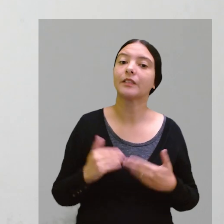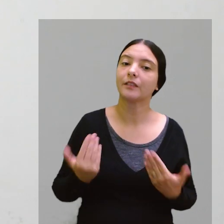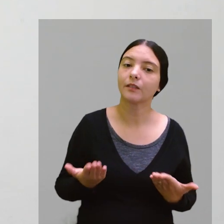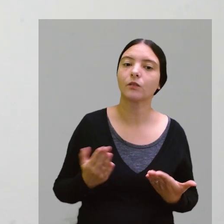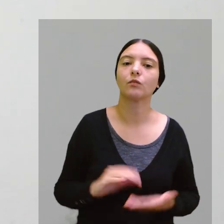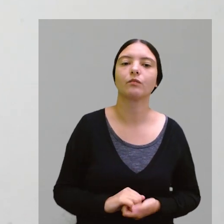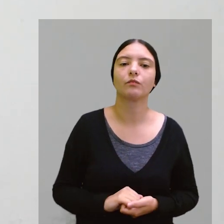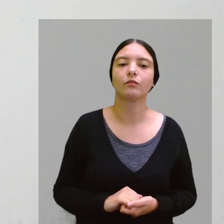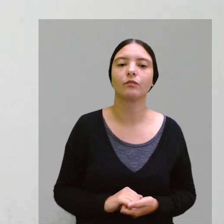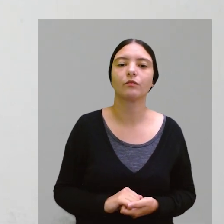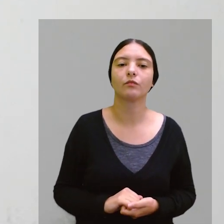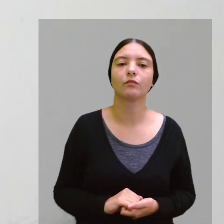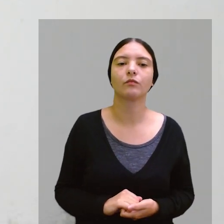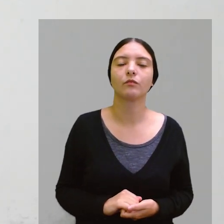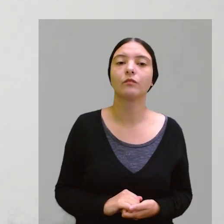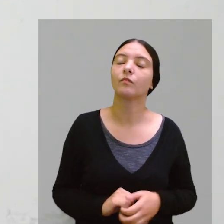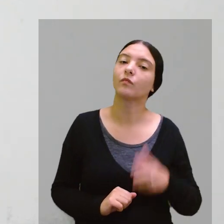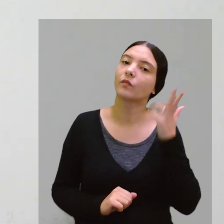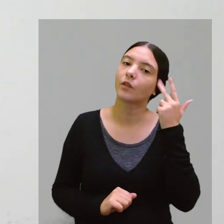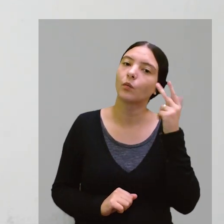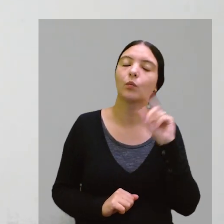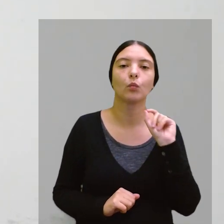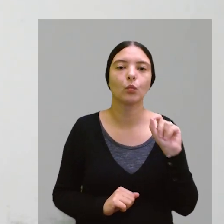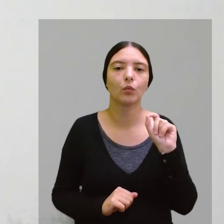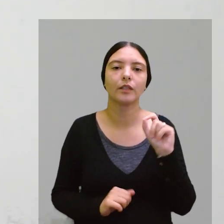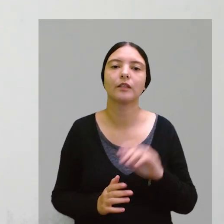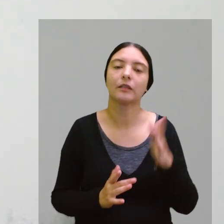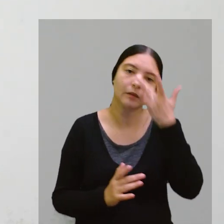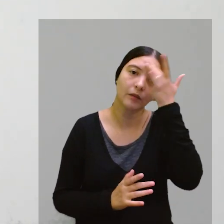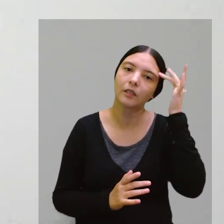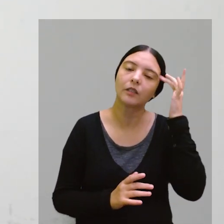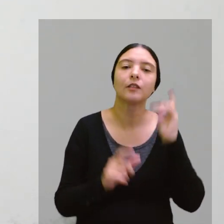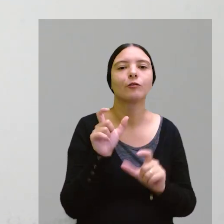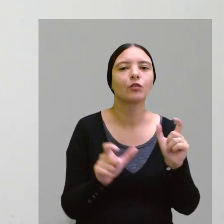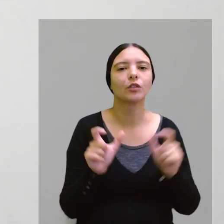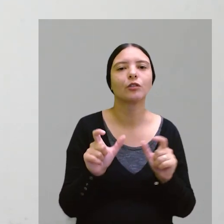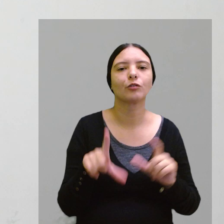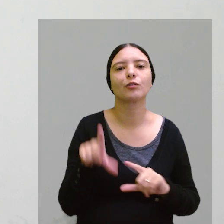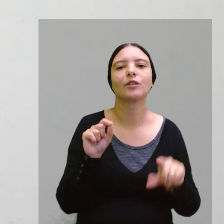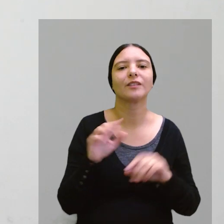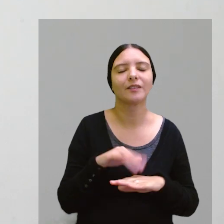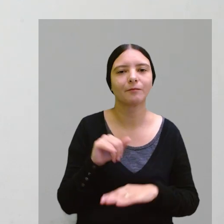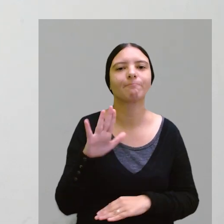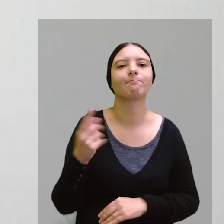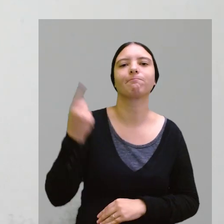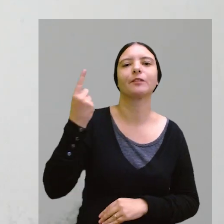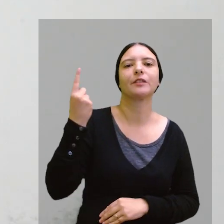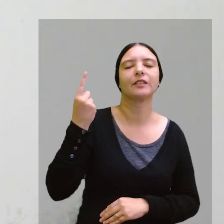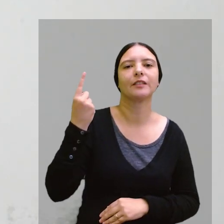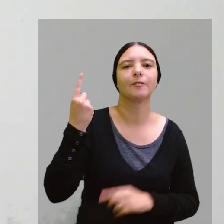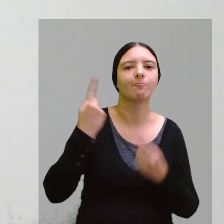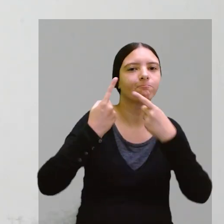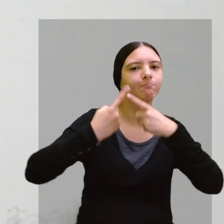Então, a tendência natural é que essas pessoas sejam escolhidas primeiro e sejam mais